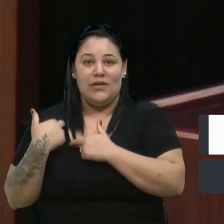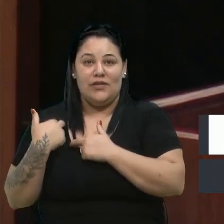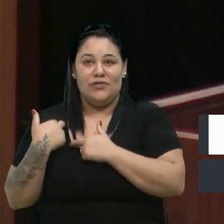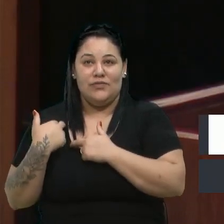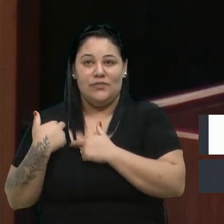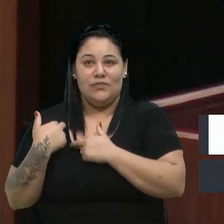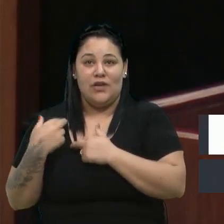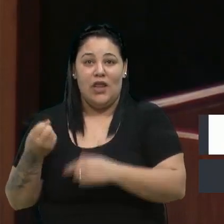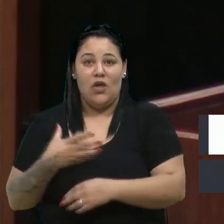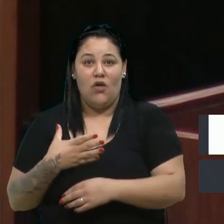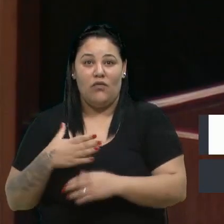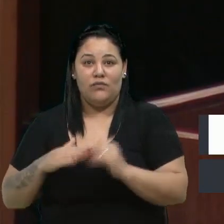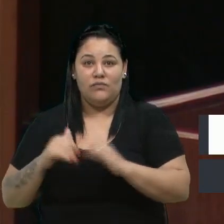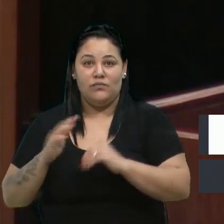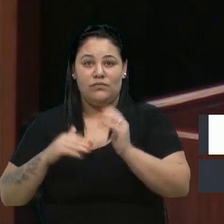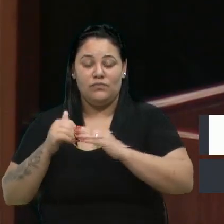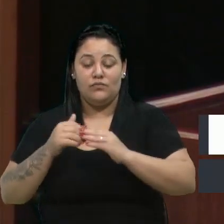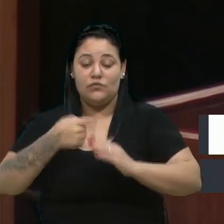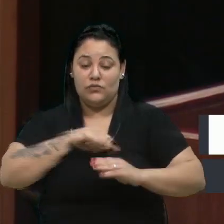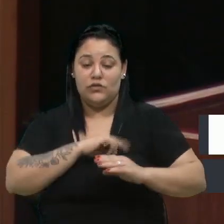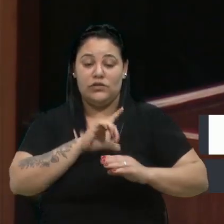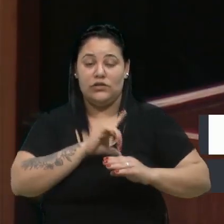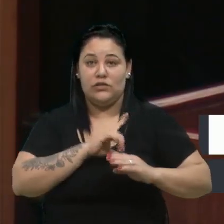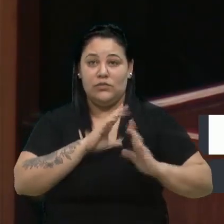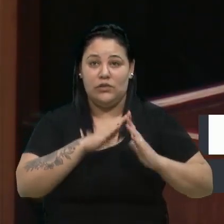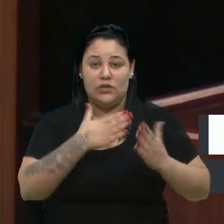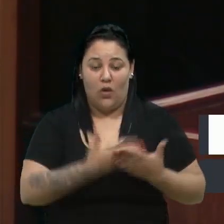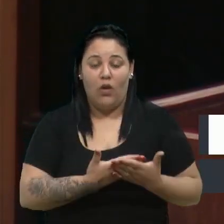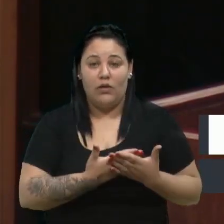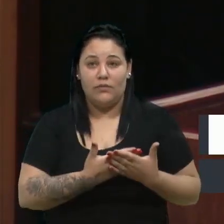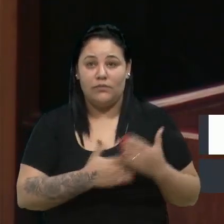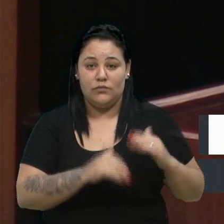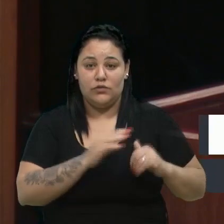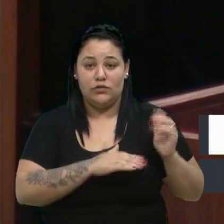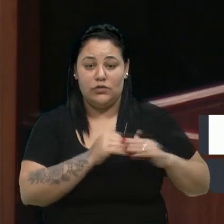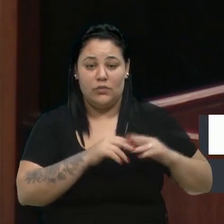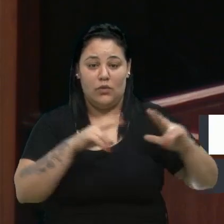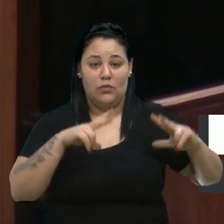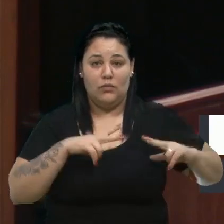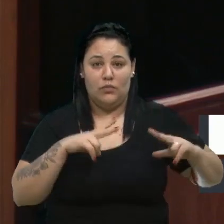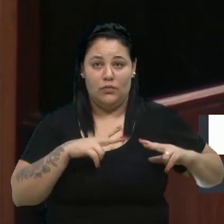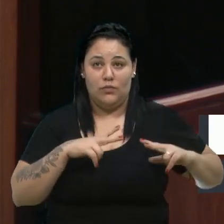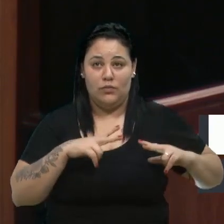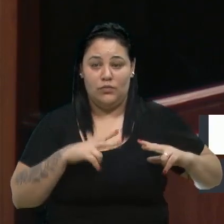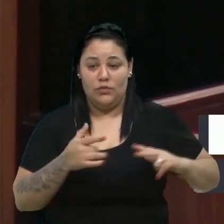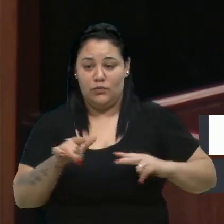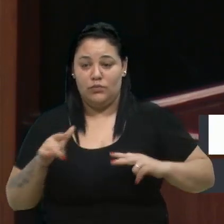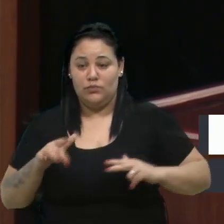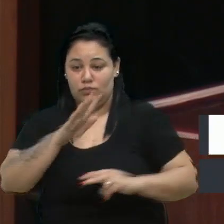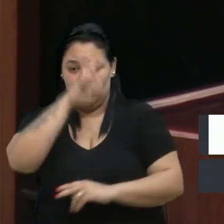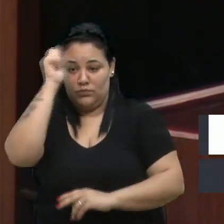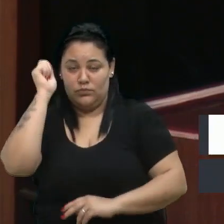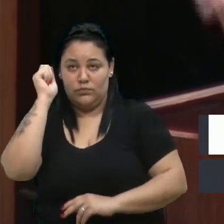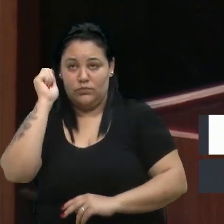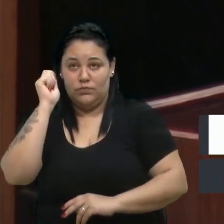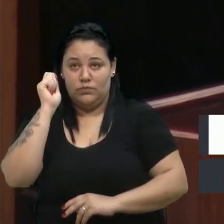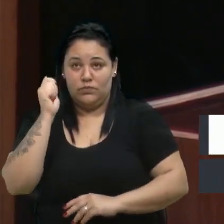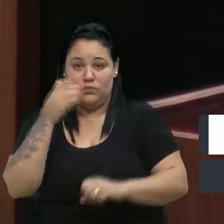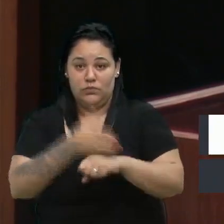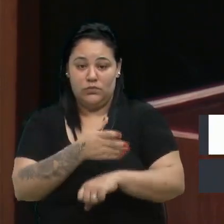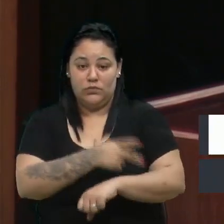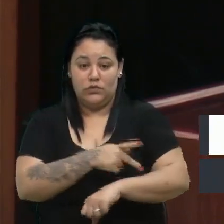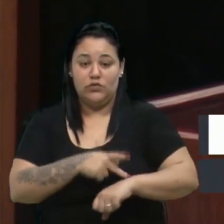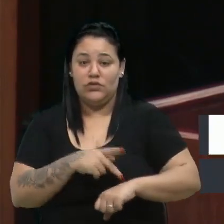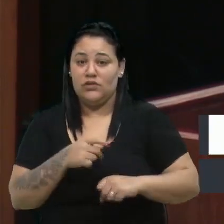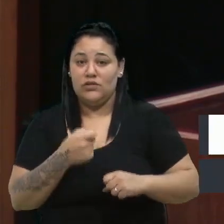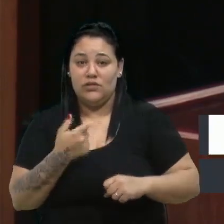uma escola construída pelo poder privado e aonde o poder público entraria com a pedagogia, mas não teria custo, porque